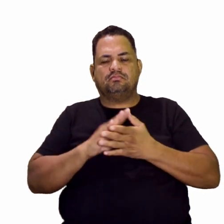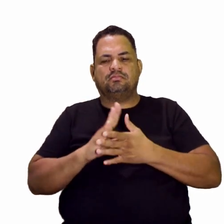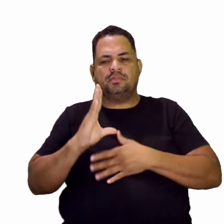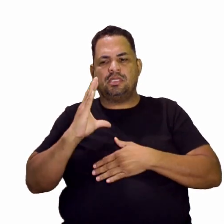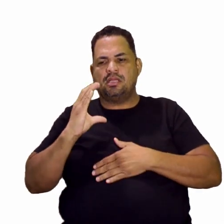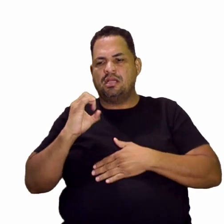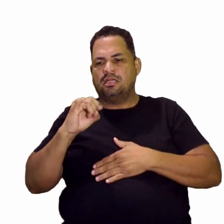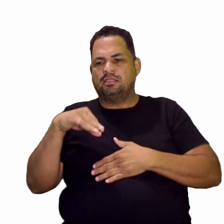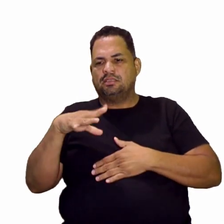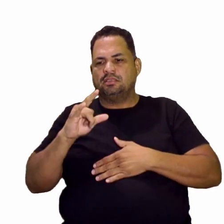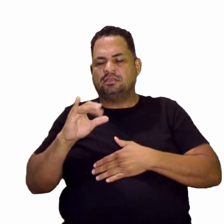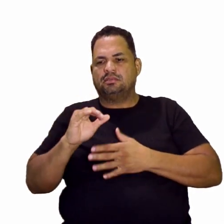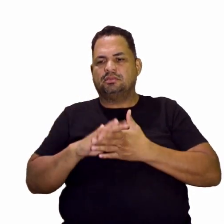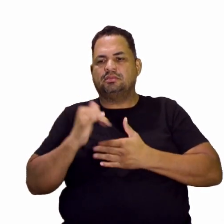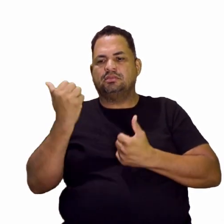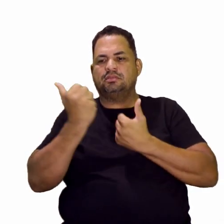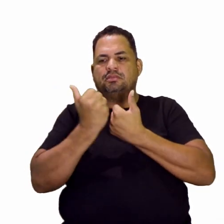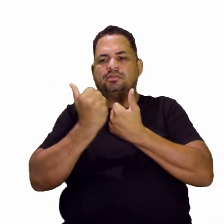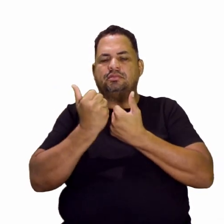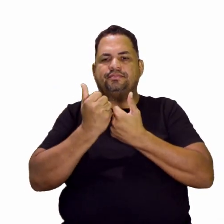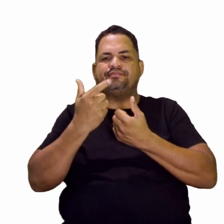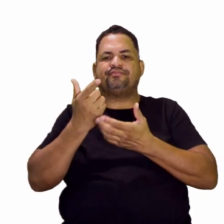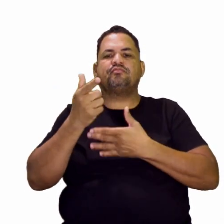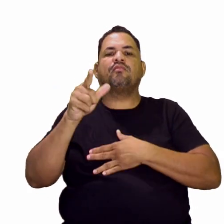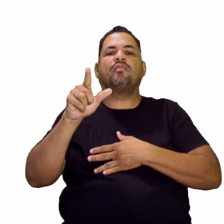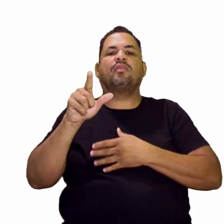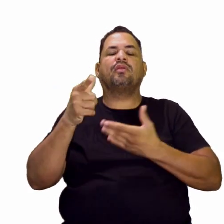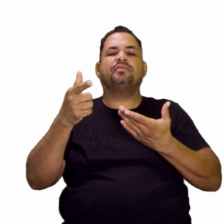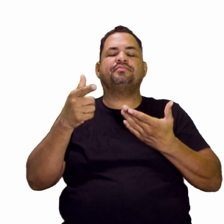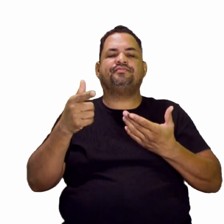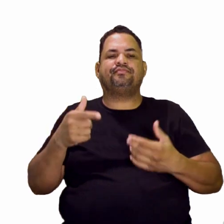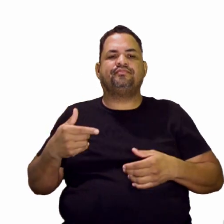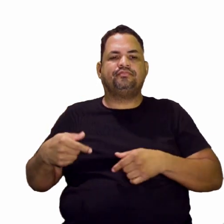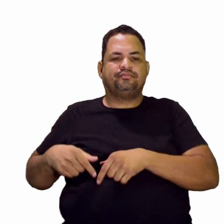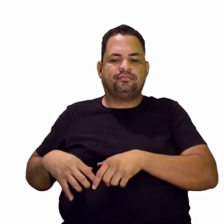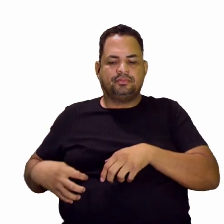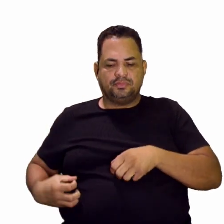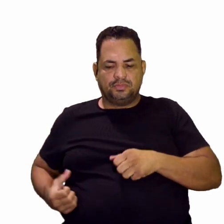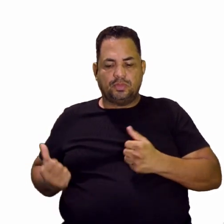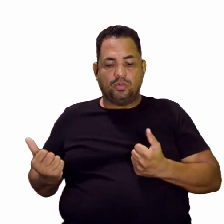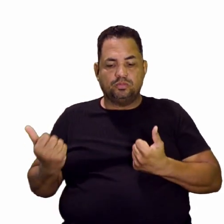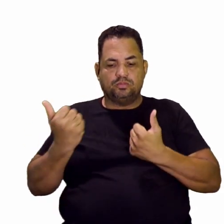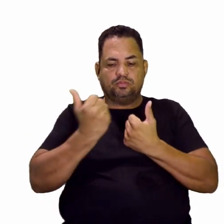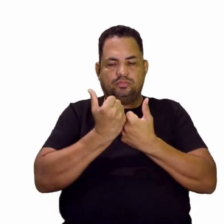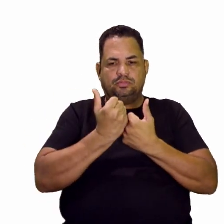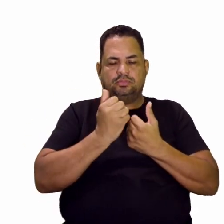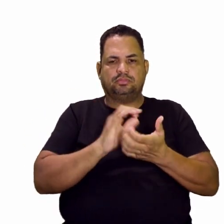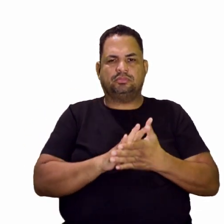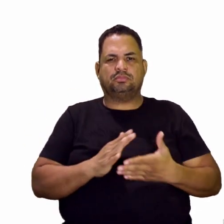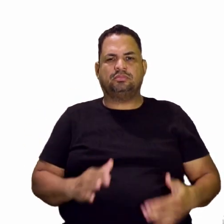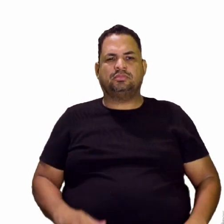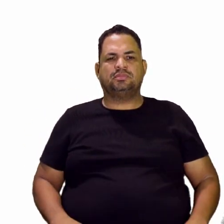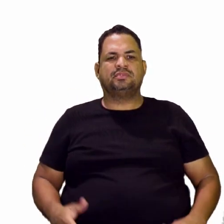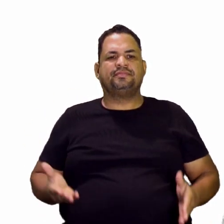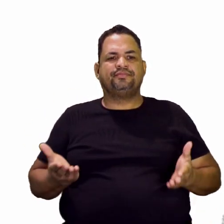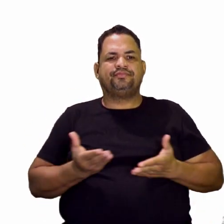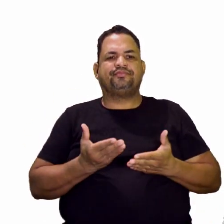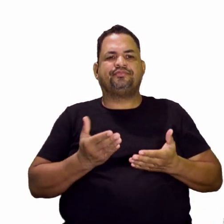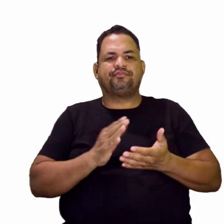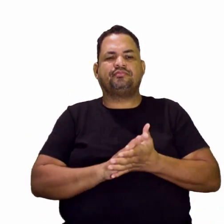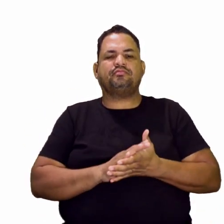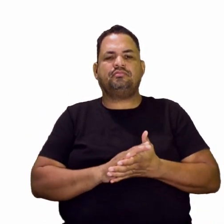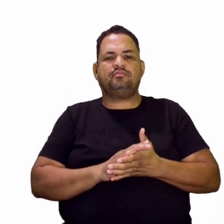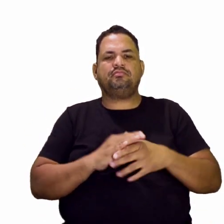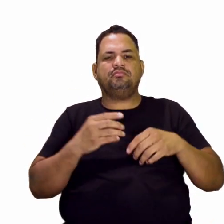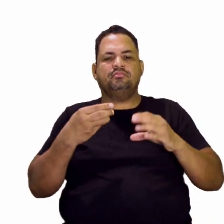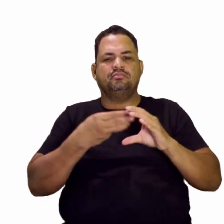cancerosa, ela seja substituída por aquela que vai tomar o lugar dela. Só que essa que vai tomar o lugar dela agora é uma célula